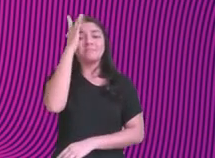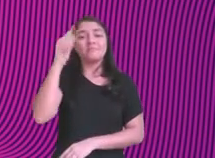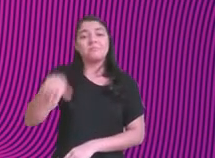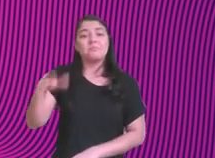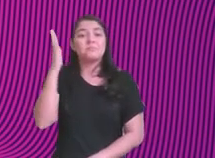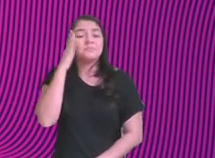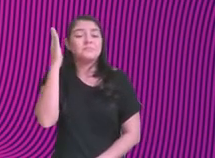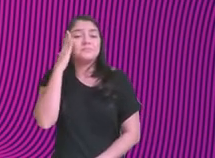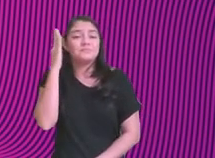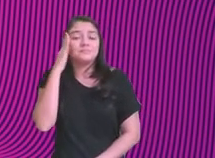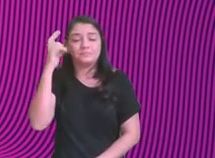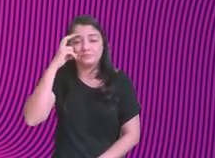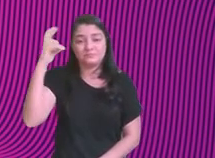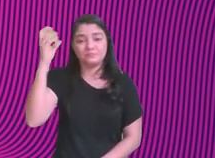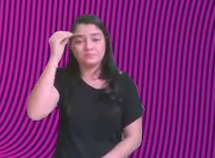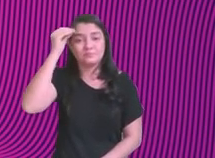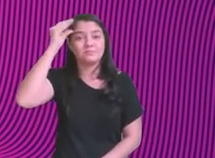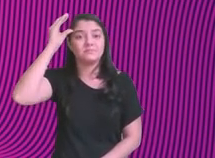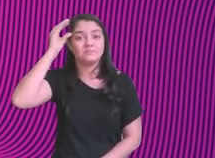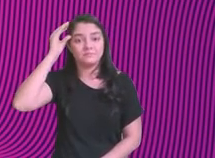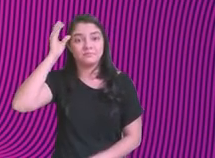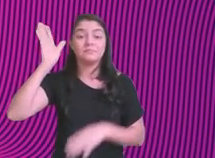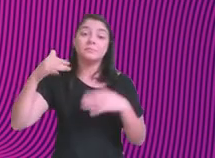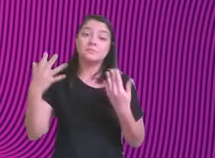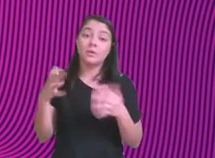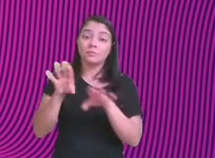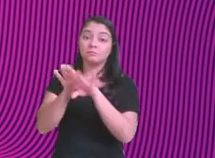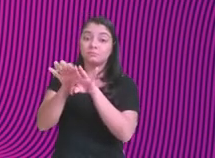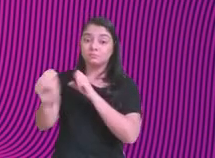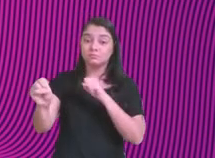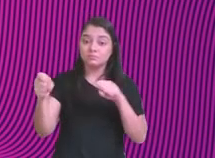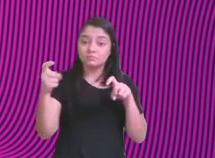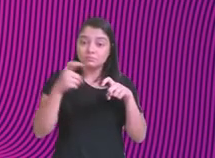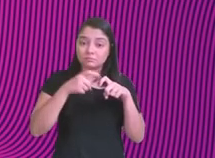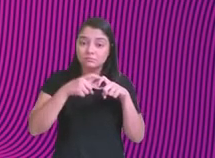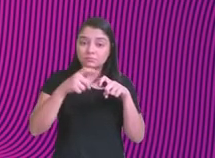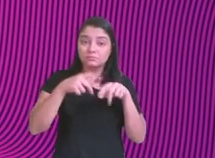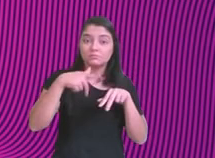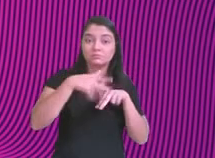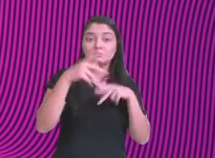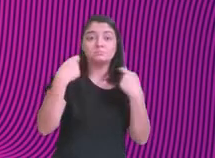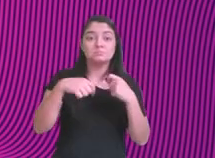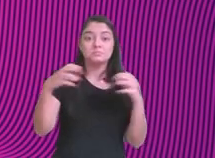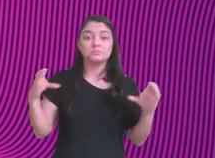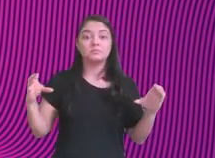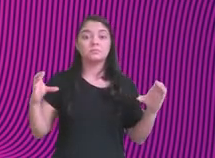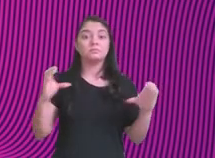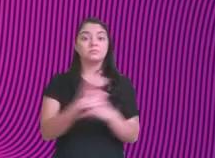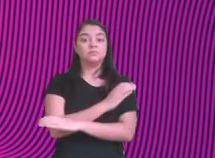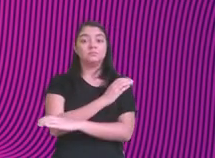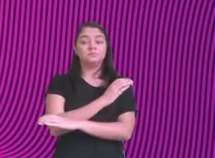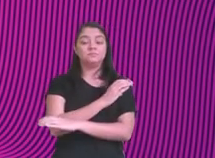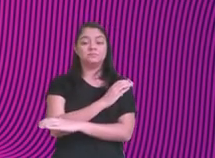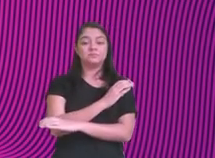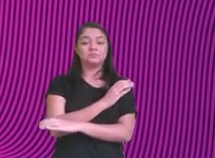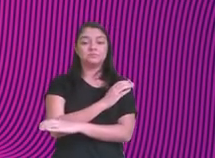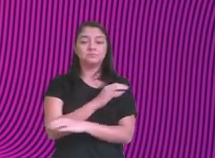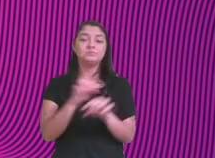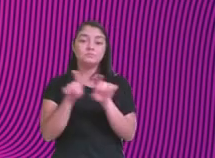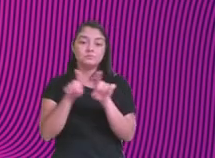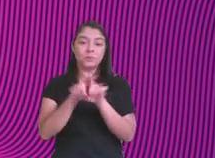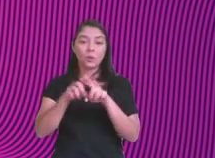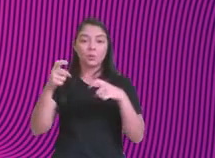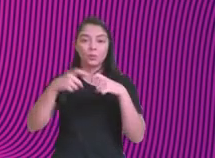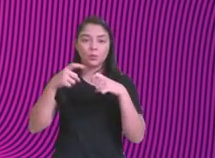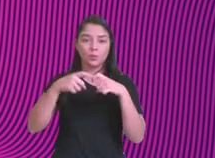a formação cirúrgica ela tem que ser completa. Acho que um cirurgião ser só robótico, a gente